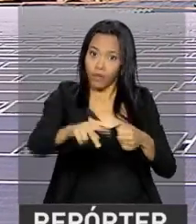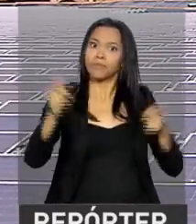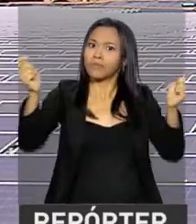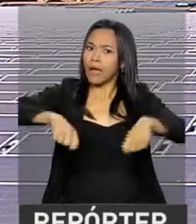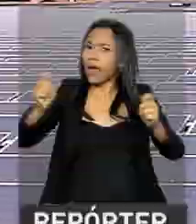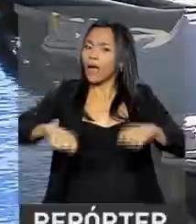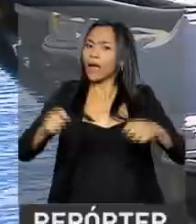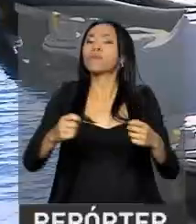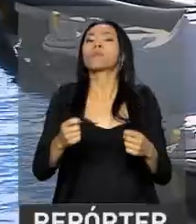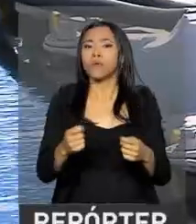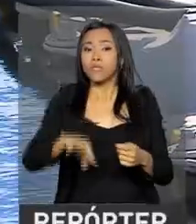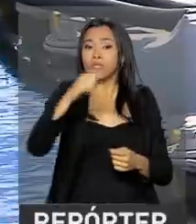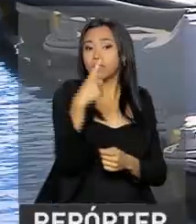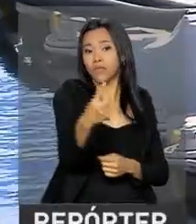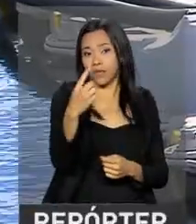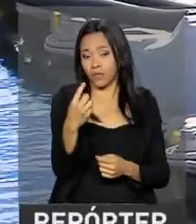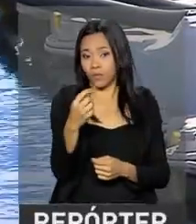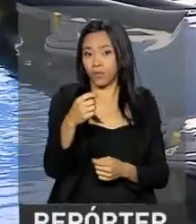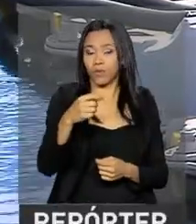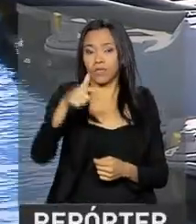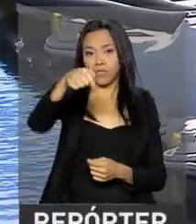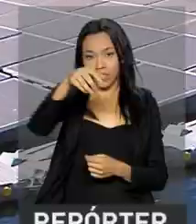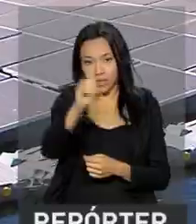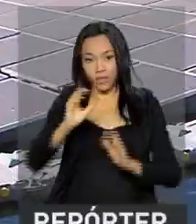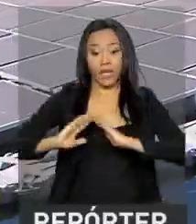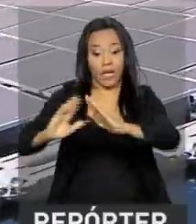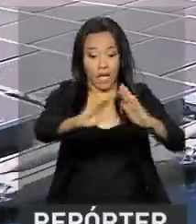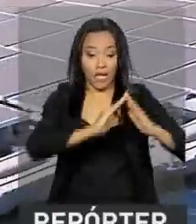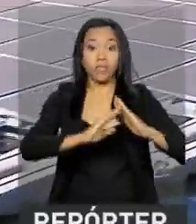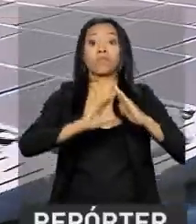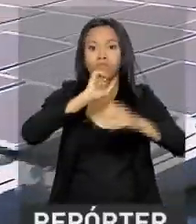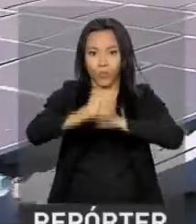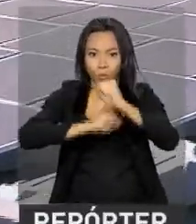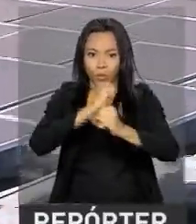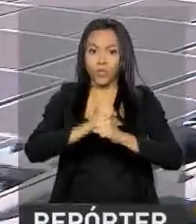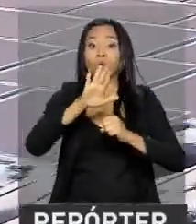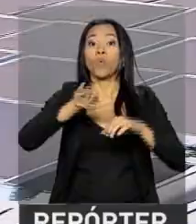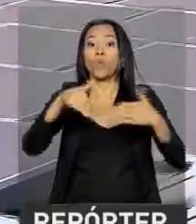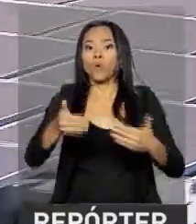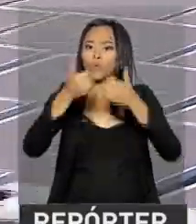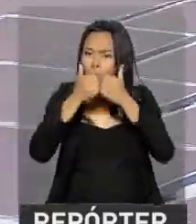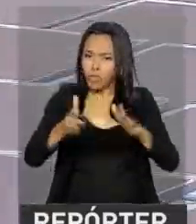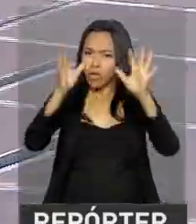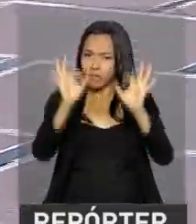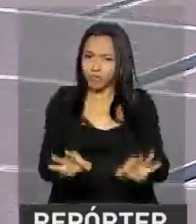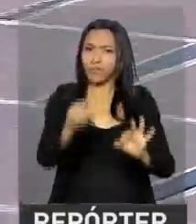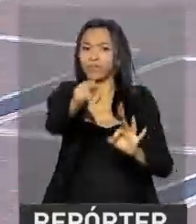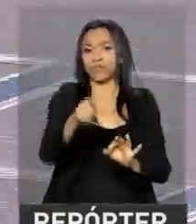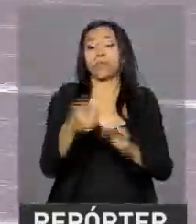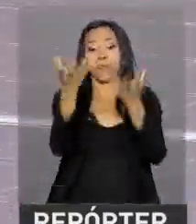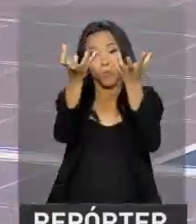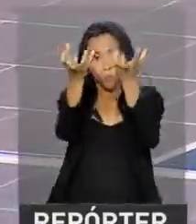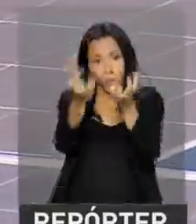cerca de 170 domicílios por ano quando estiver em funcionamento a energia limpa produzida